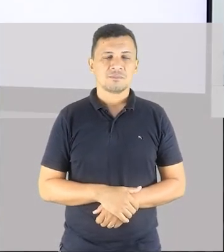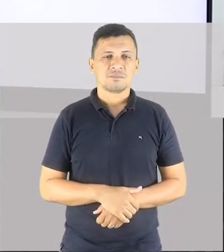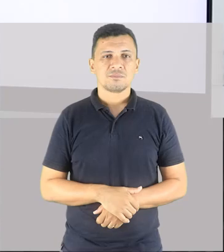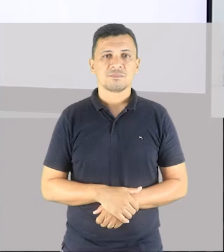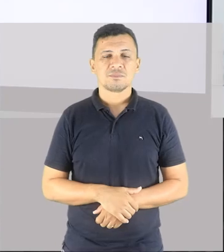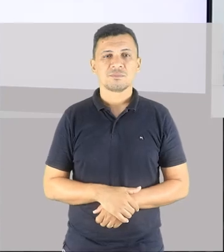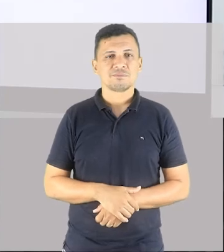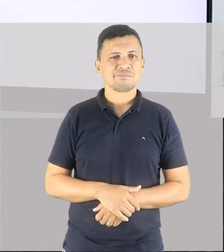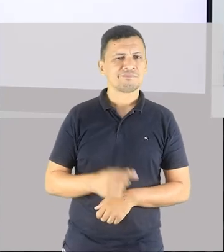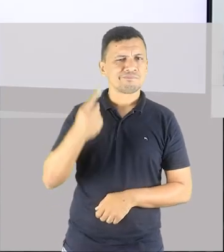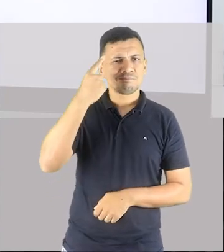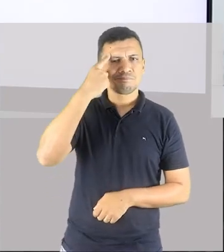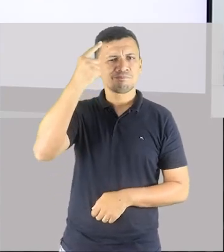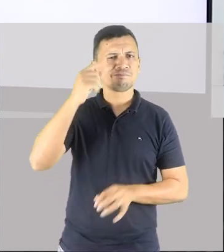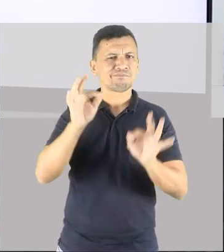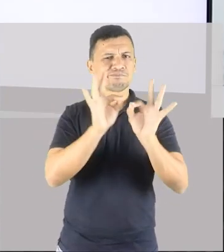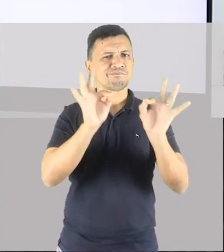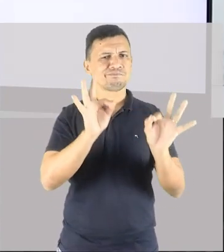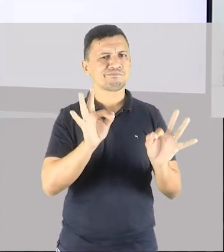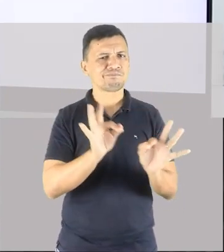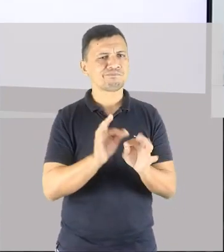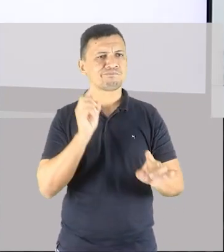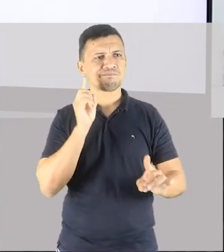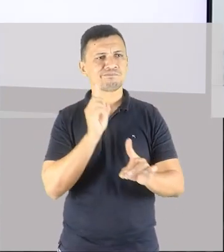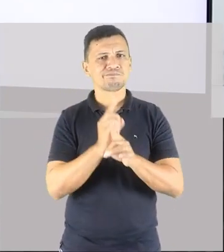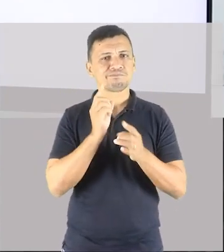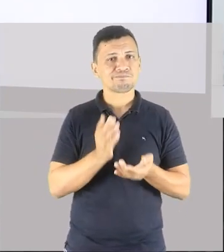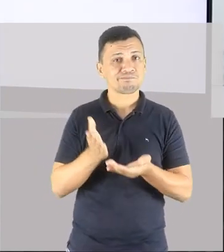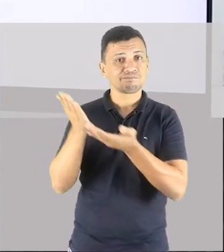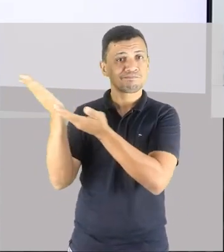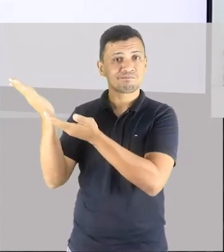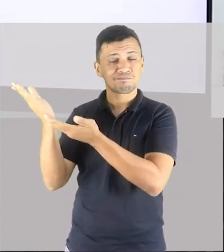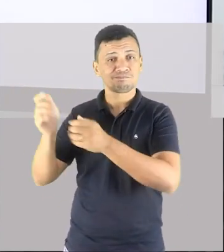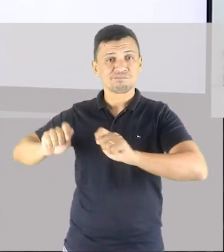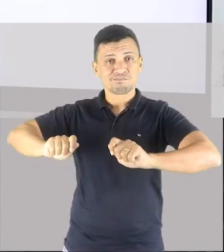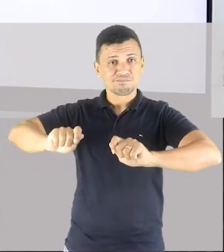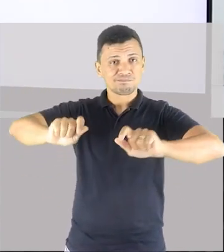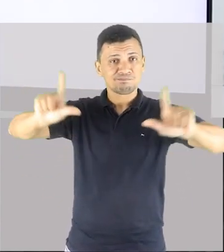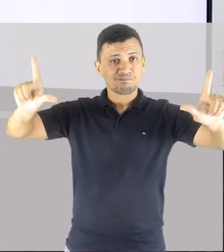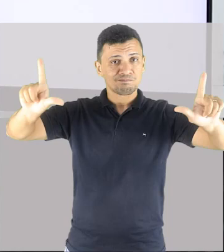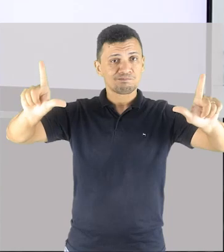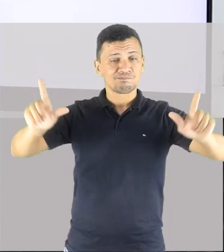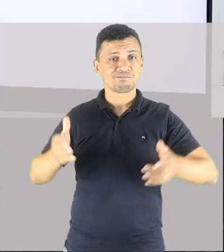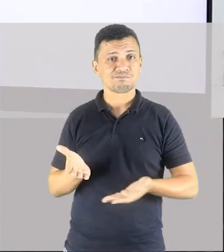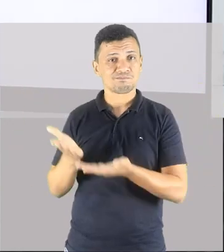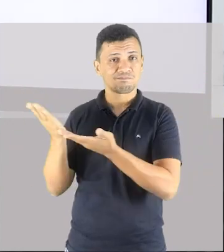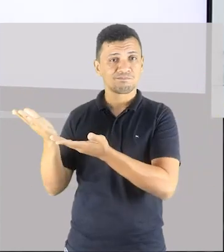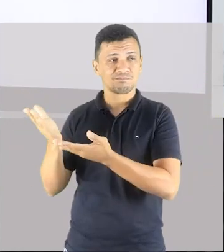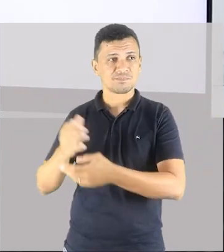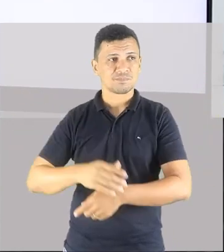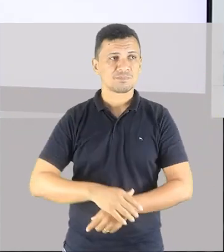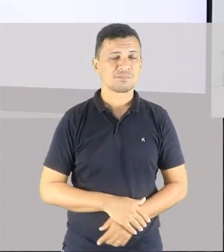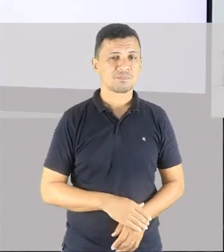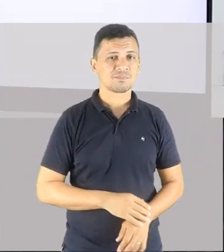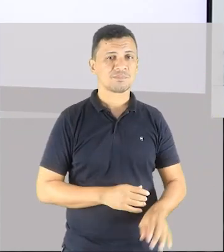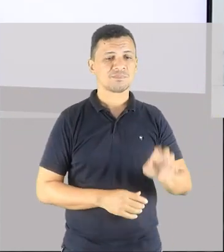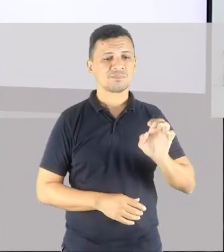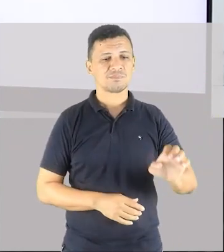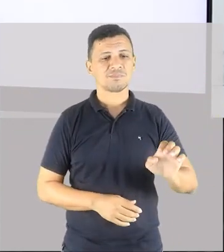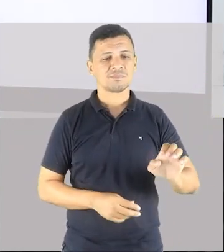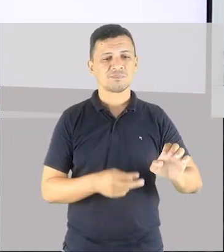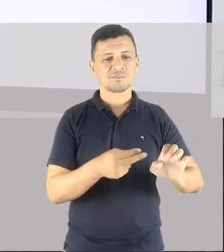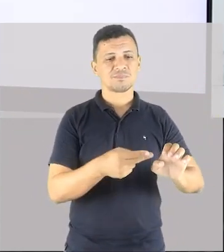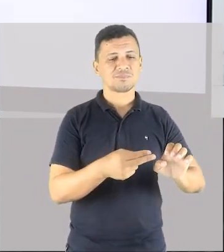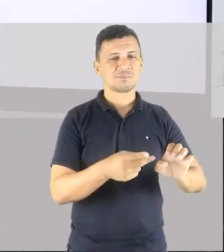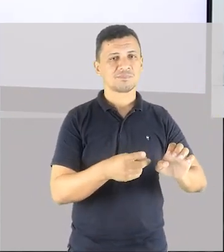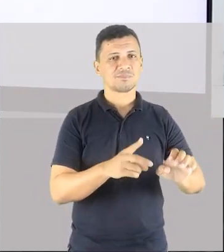vai deduzindo a fórmula, a gente chega a essa que está no quadro, Essa que está na televisão que eu vou botar aqui para o quadro. O empuxo é igual